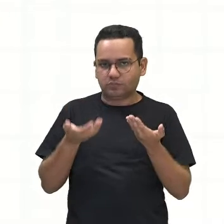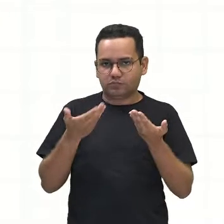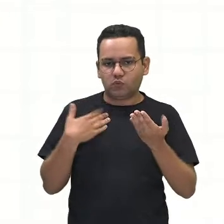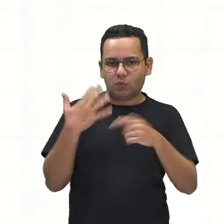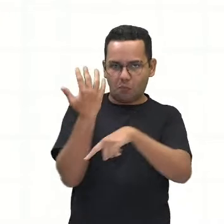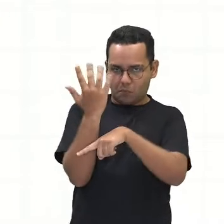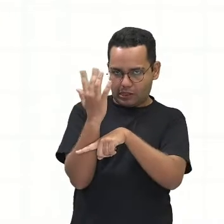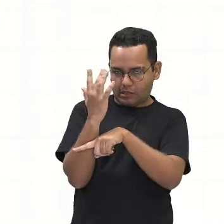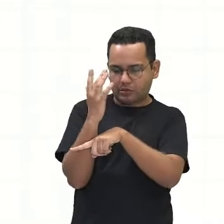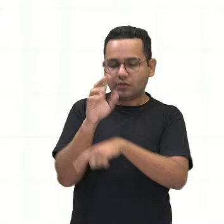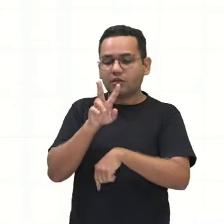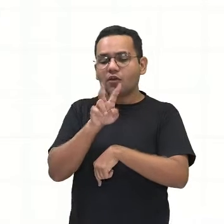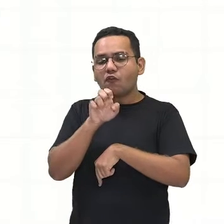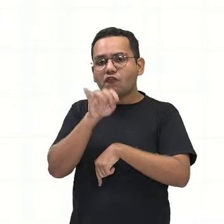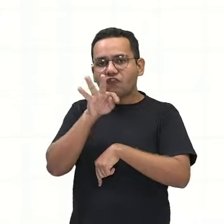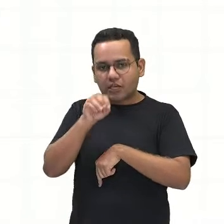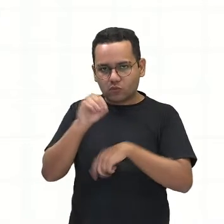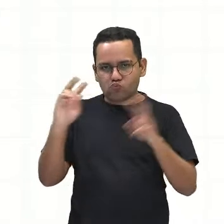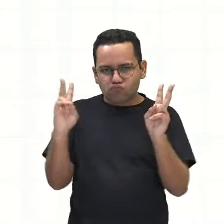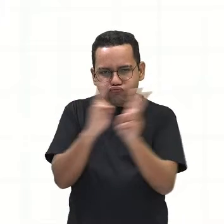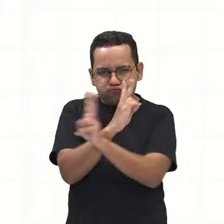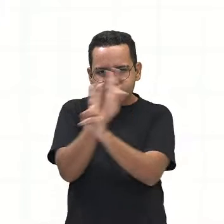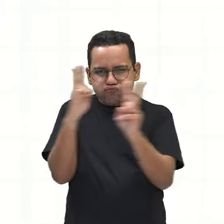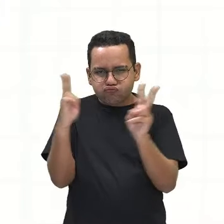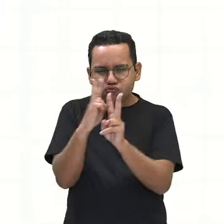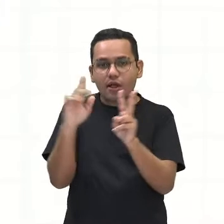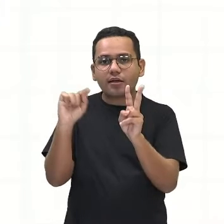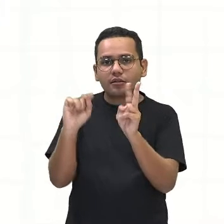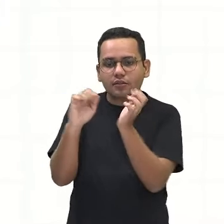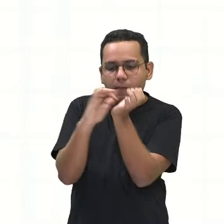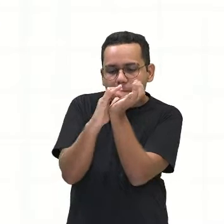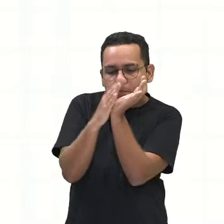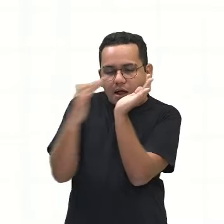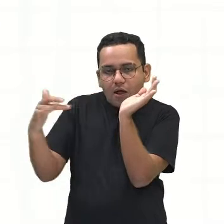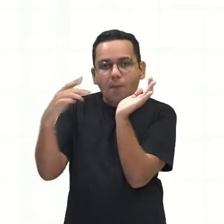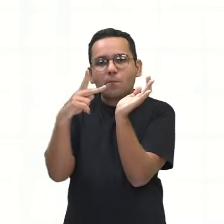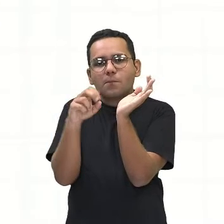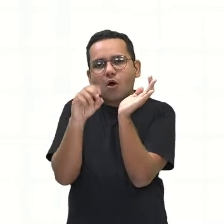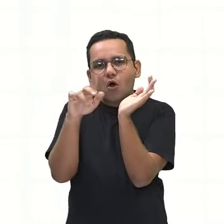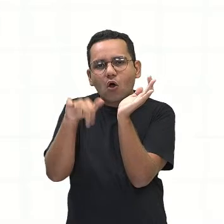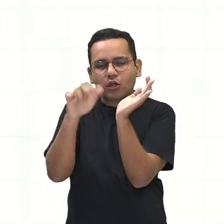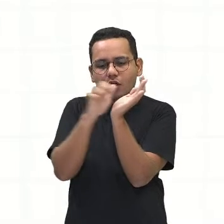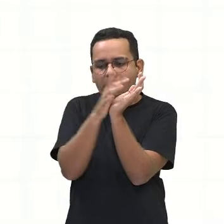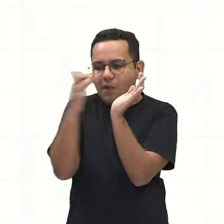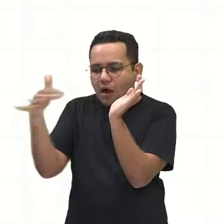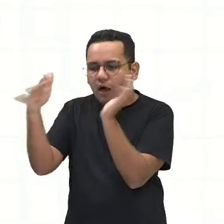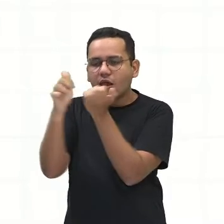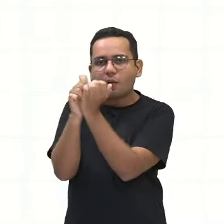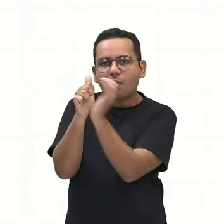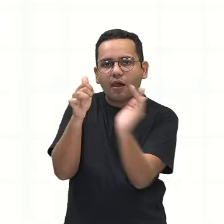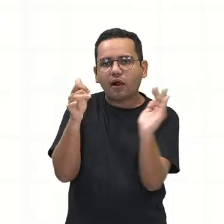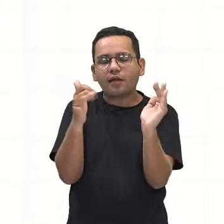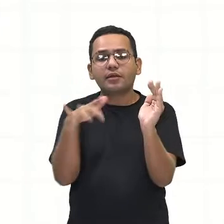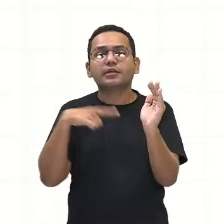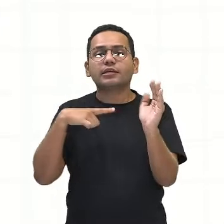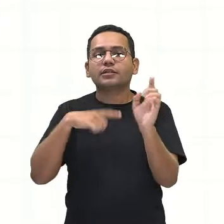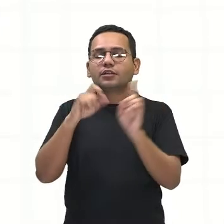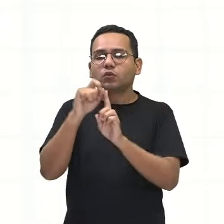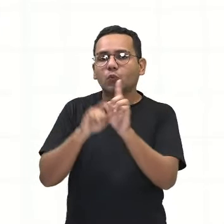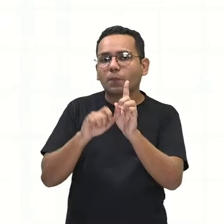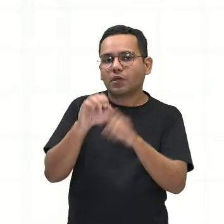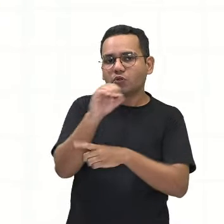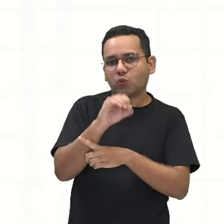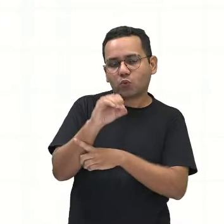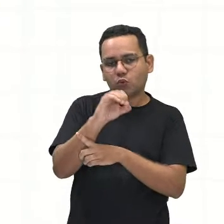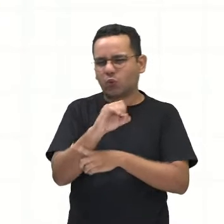a outra. E a fecundação costuma ocorrer ali pelos meses de setembro e outubro. Então, nós temos aí